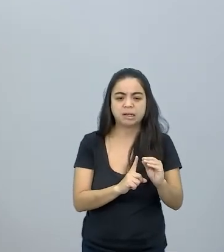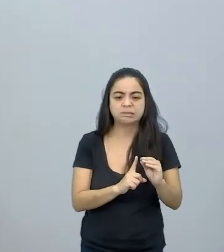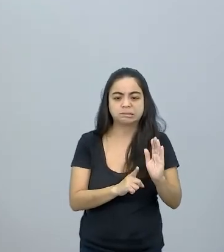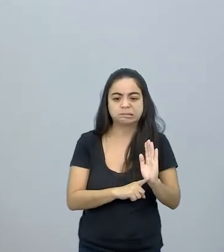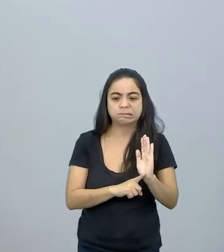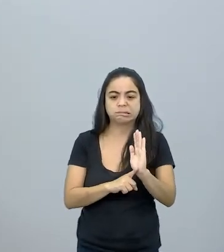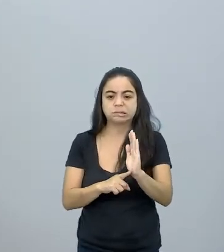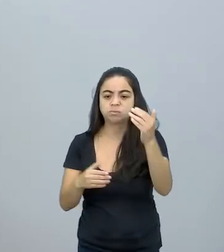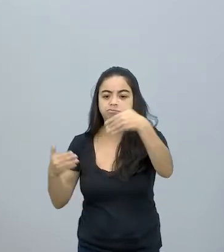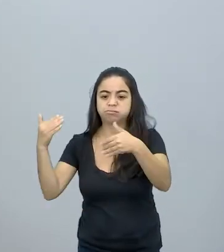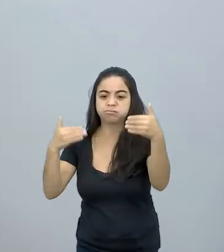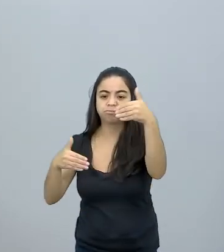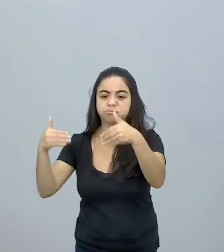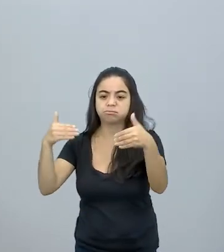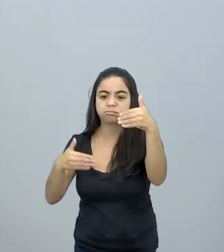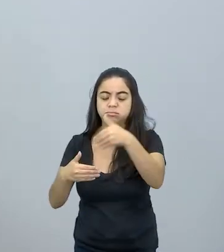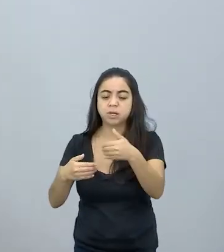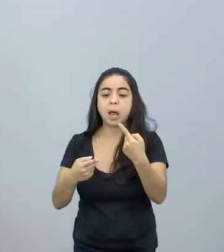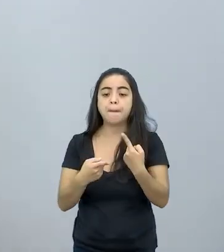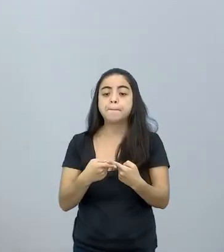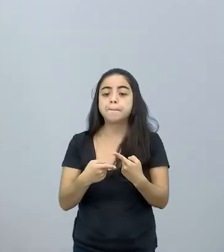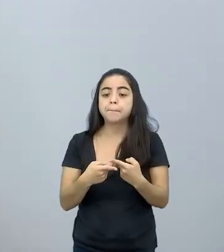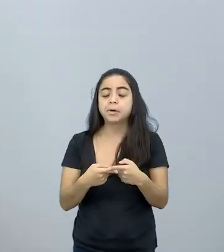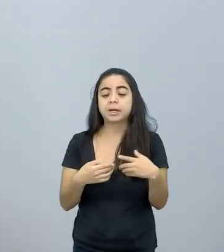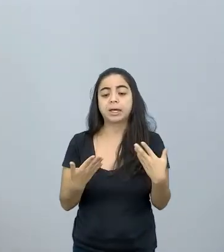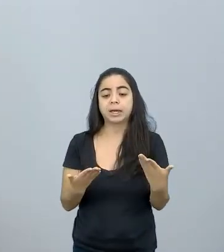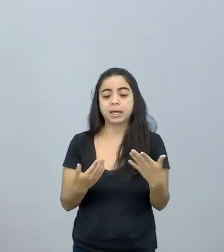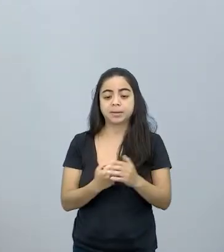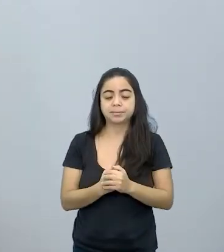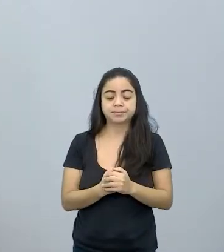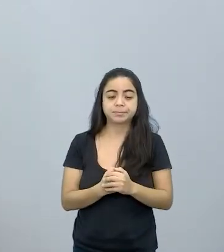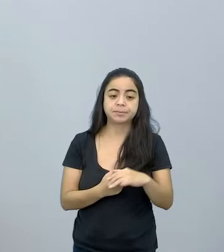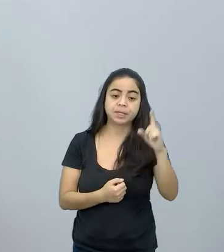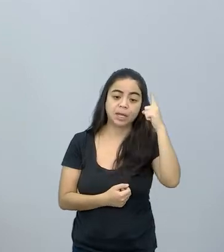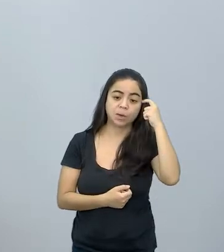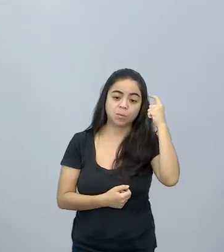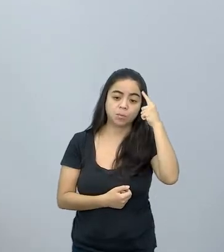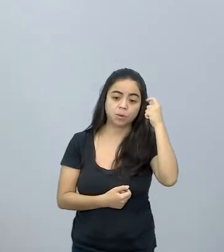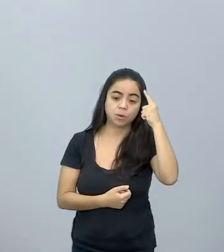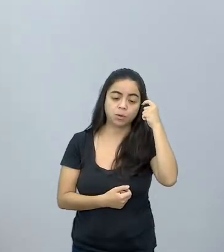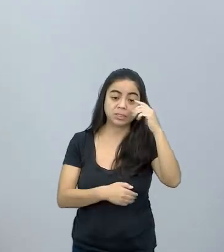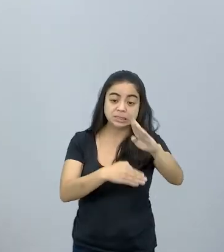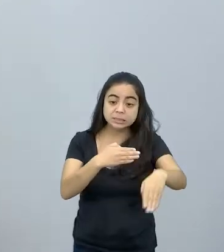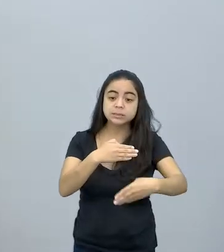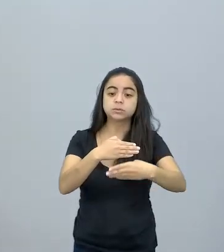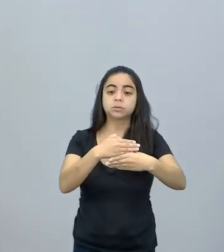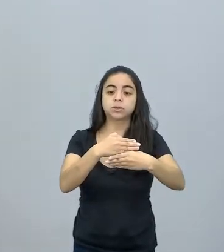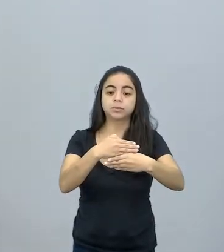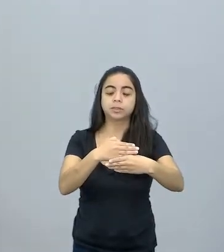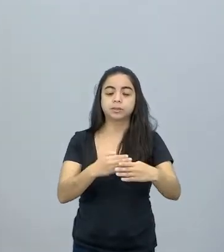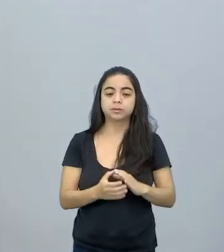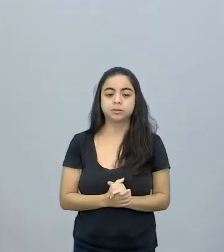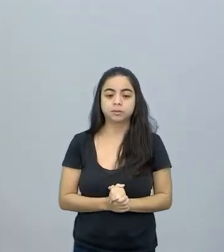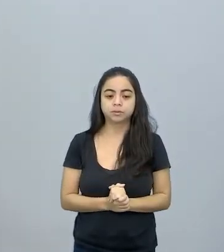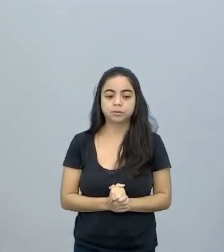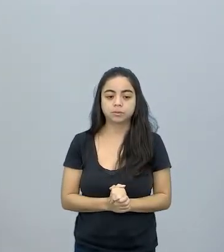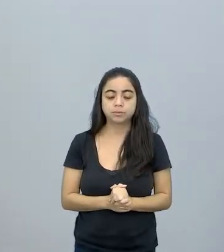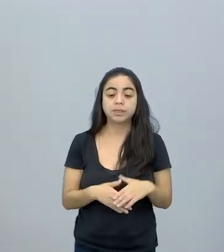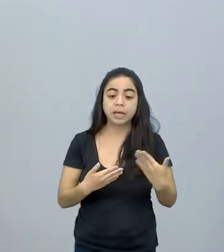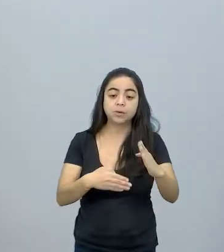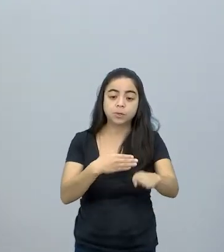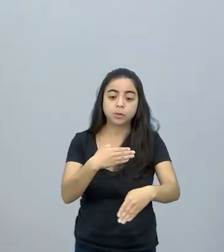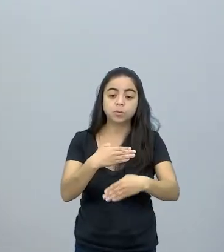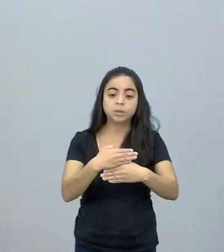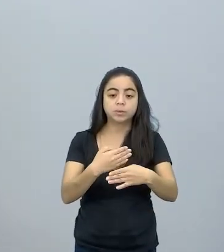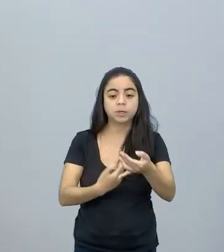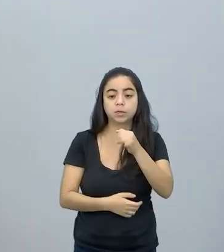favorece a imigração, por quê? Daí eu vou ter a hipótese, né, daí tem um complemento na resposta, né, esse complemento pode